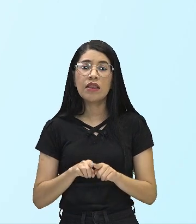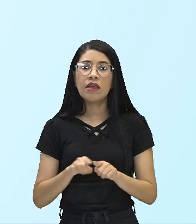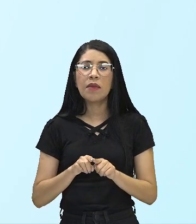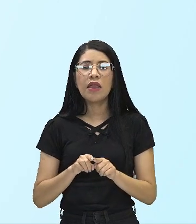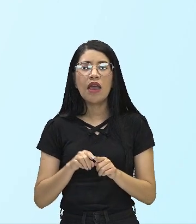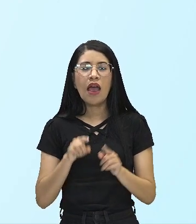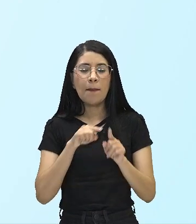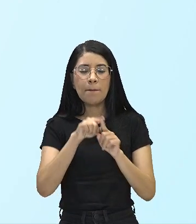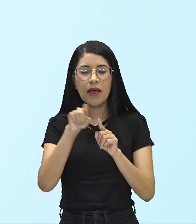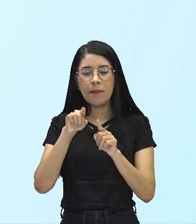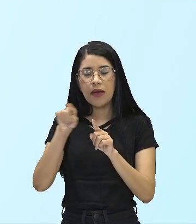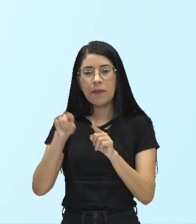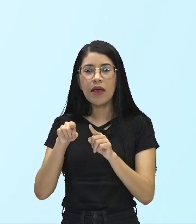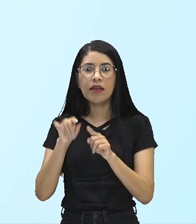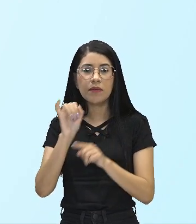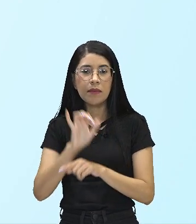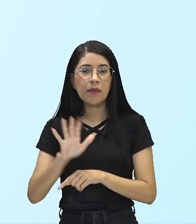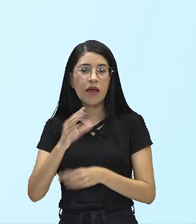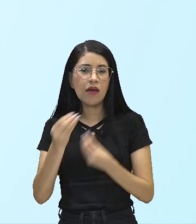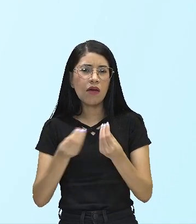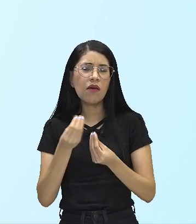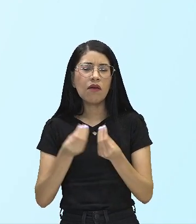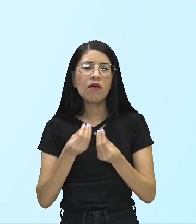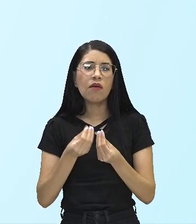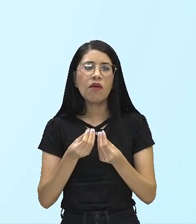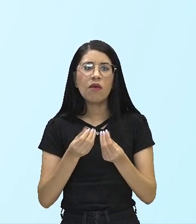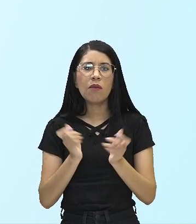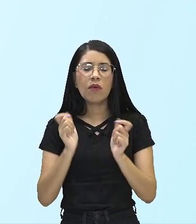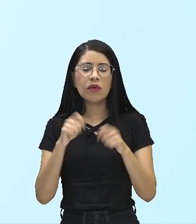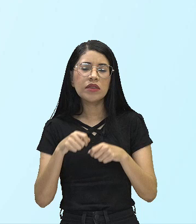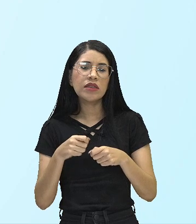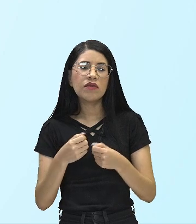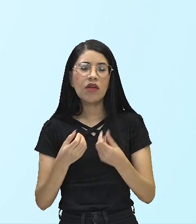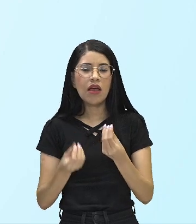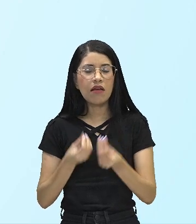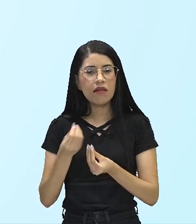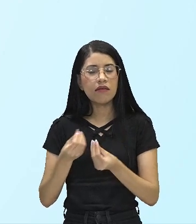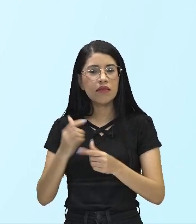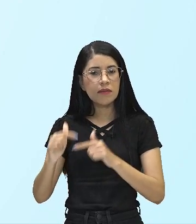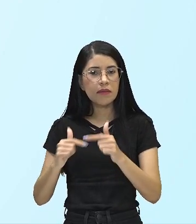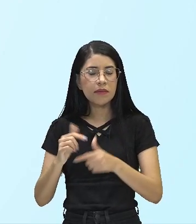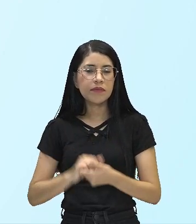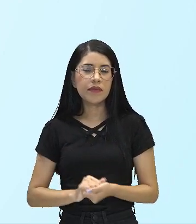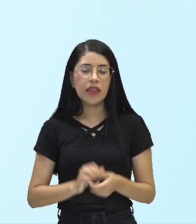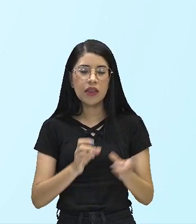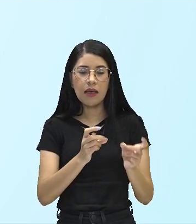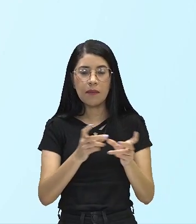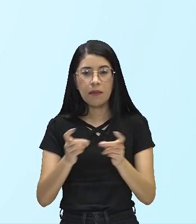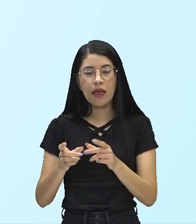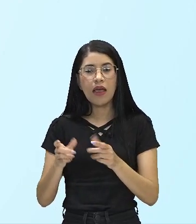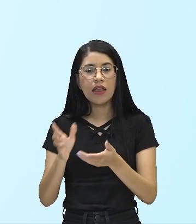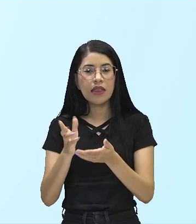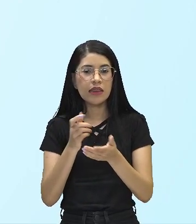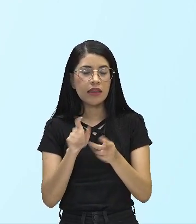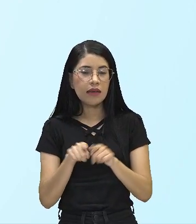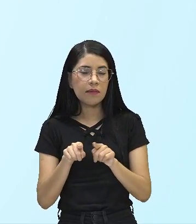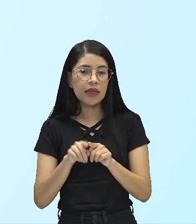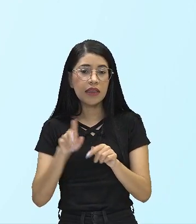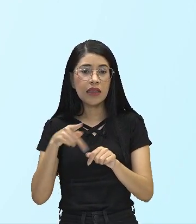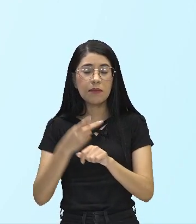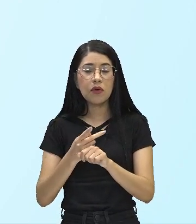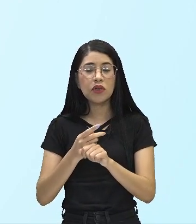o pau-brasil era substituído por outros corantes e o açúcar sofria concorrência antiliana e do açúcar